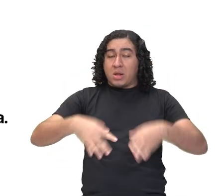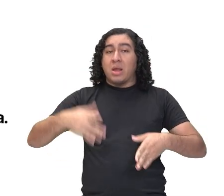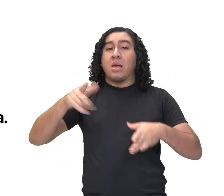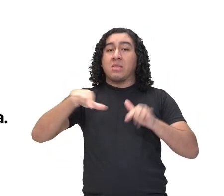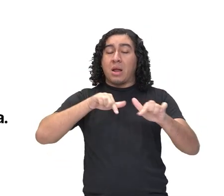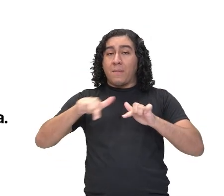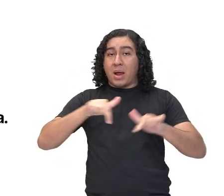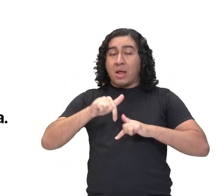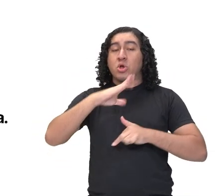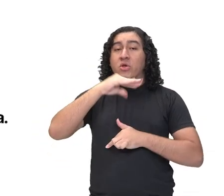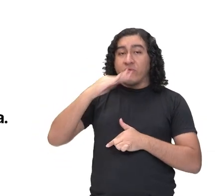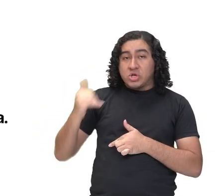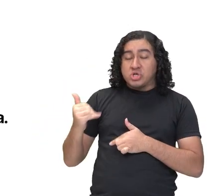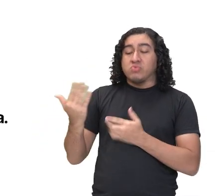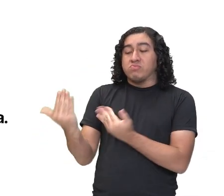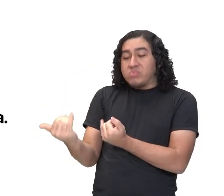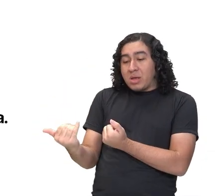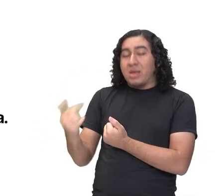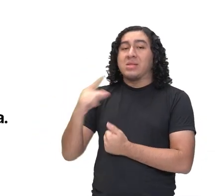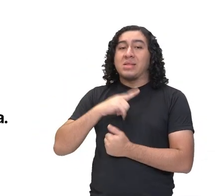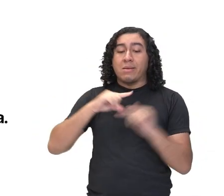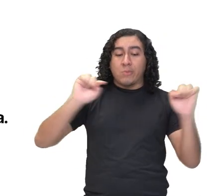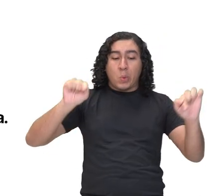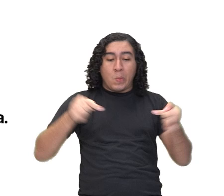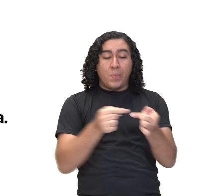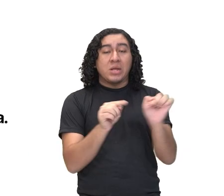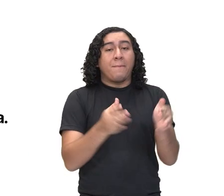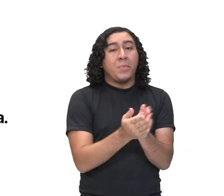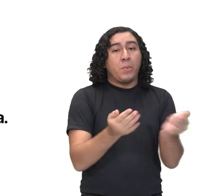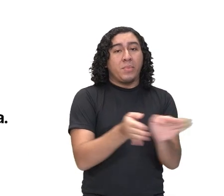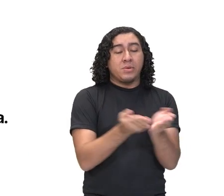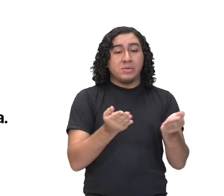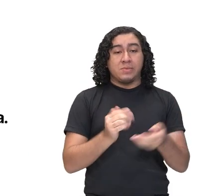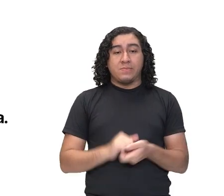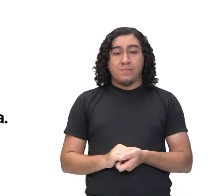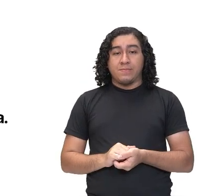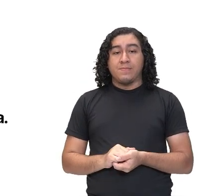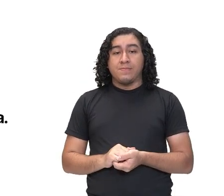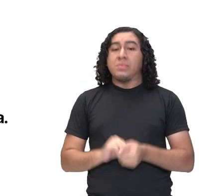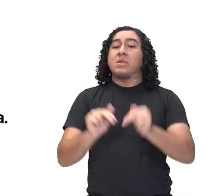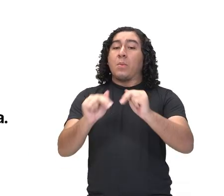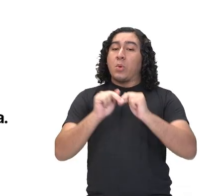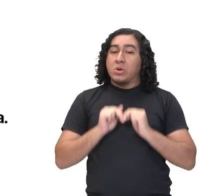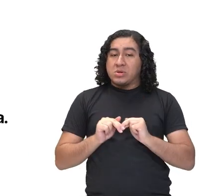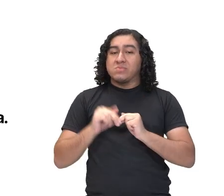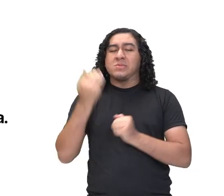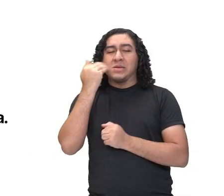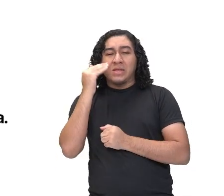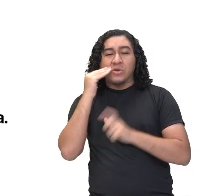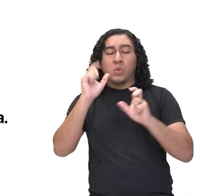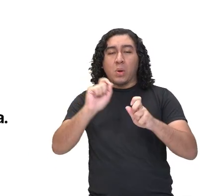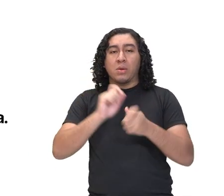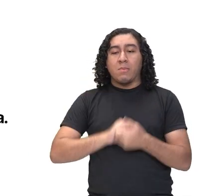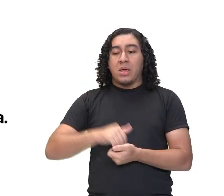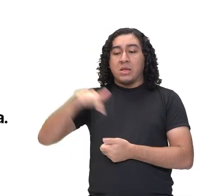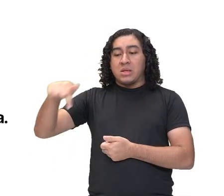a pobreza. Portanto, a partir desses dados, é possível concluir que